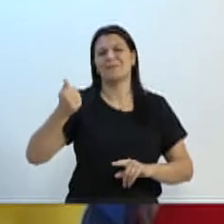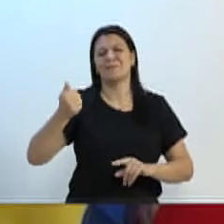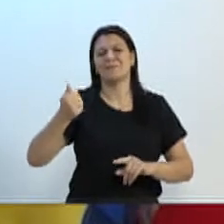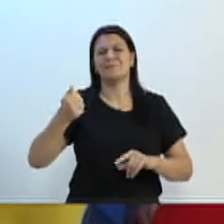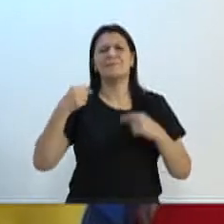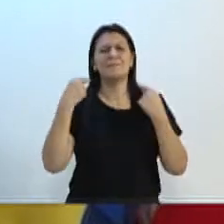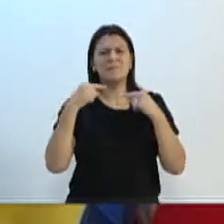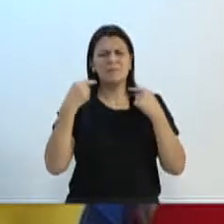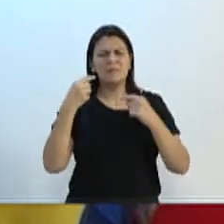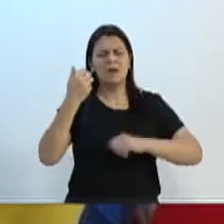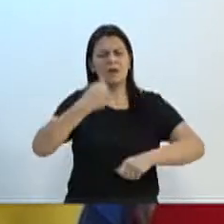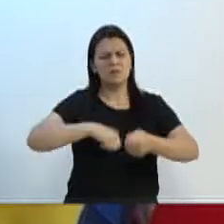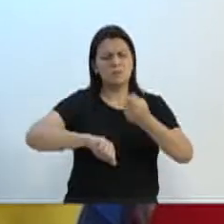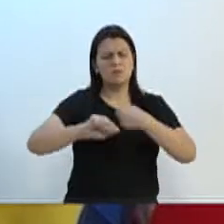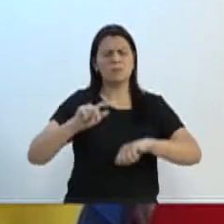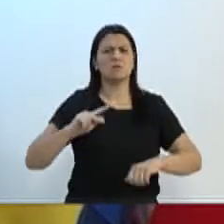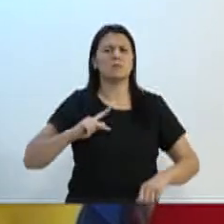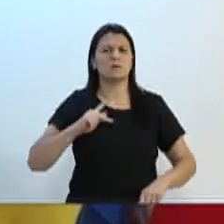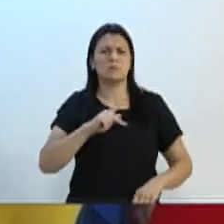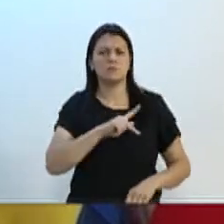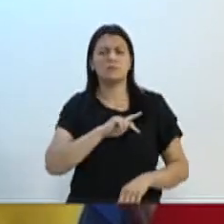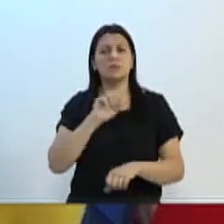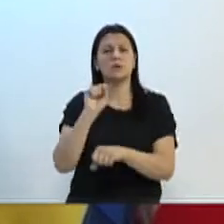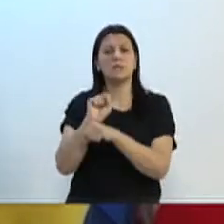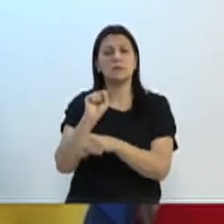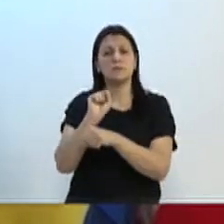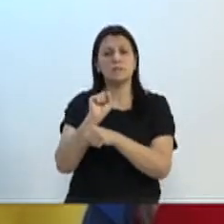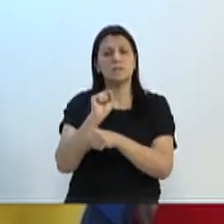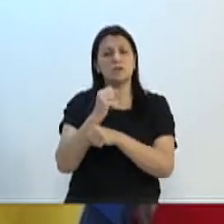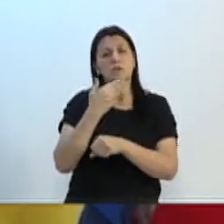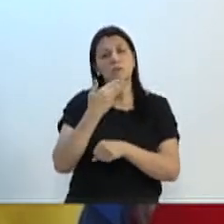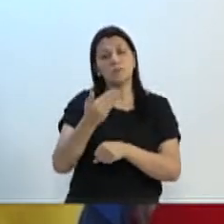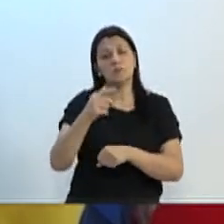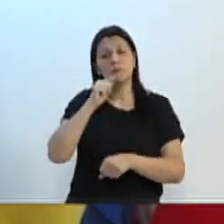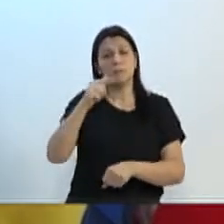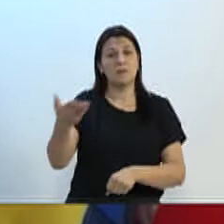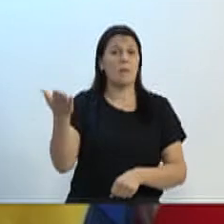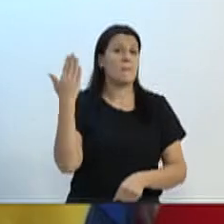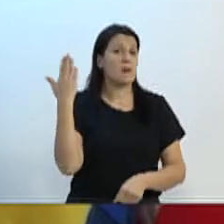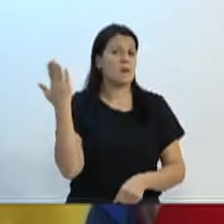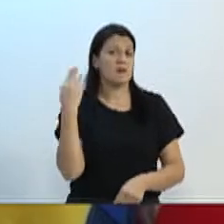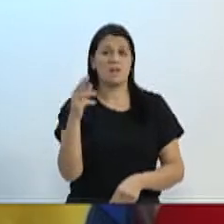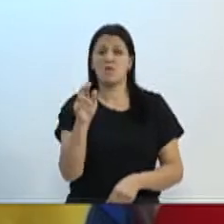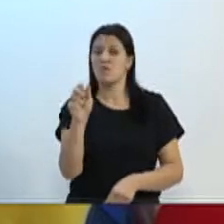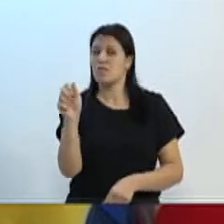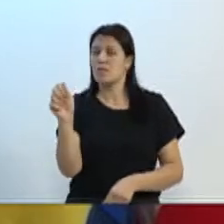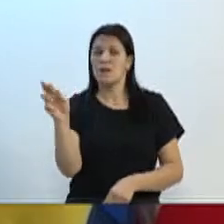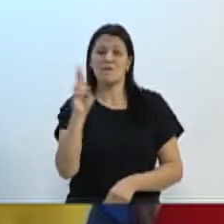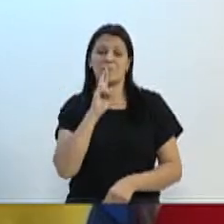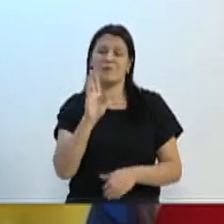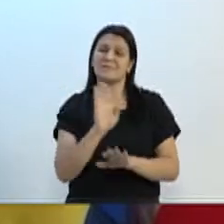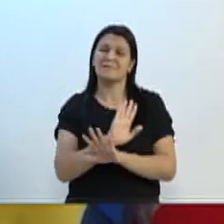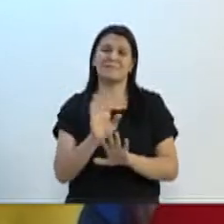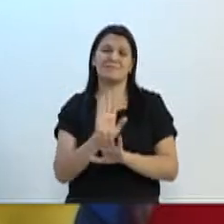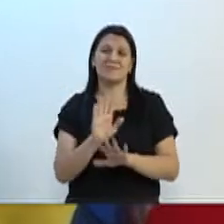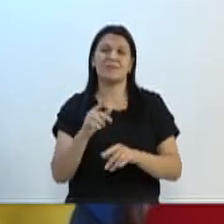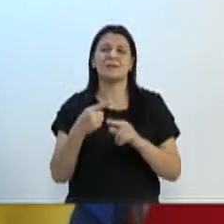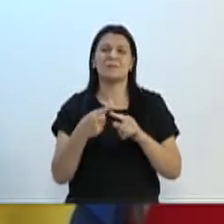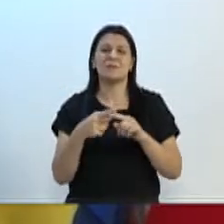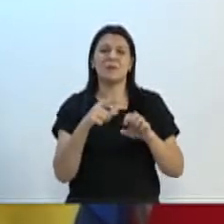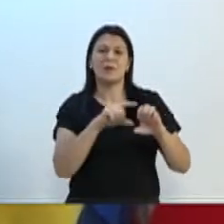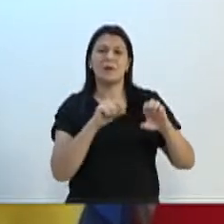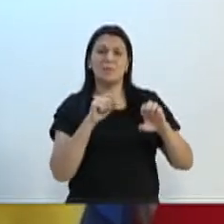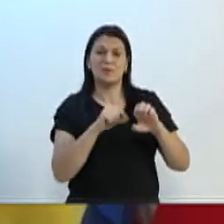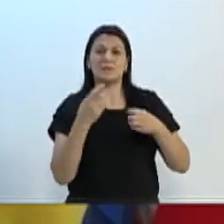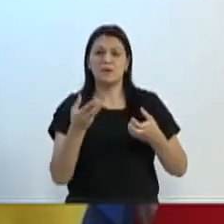à administração pública. Estou esperando a reivindicação da semana passada, que ainda não foi atendida, daquele empresário, vereador Gilson, que procurou aqui querendo fazer a